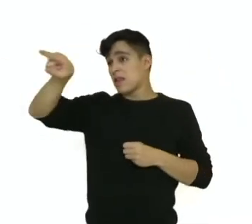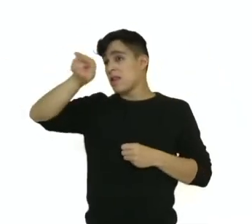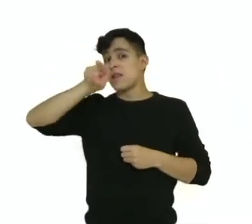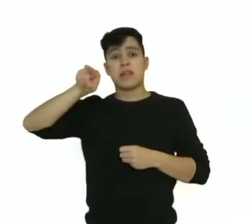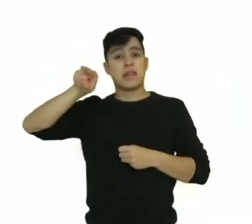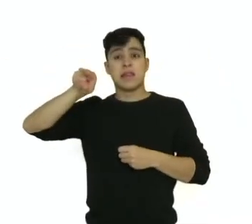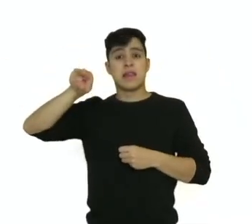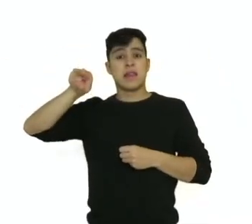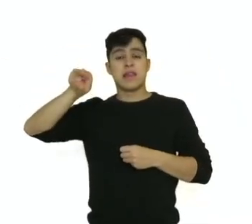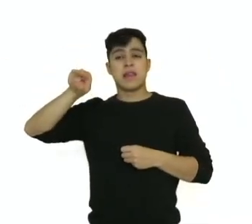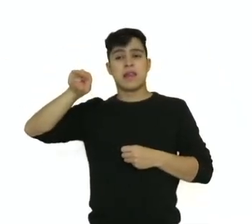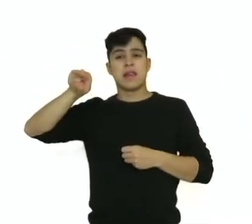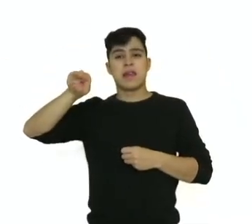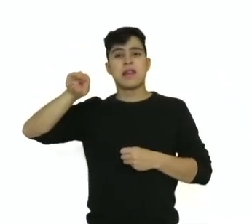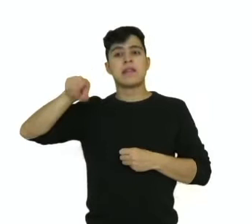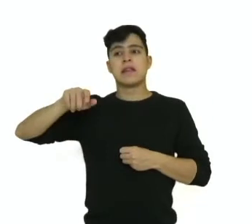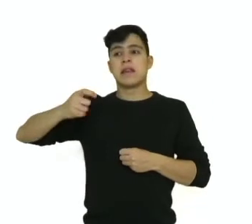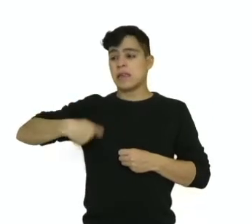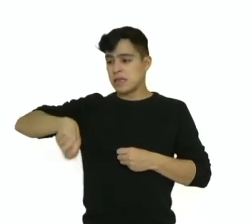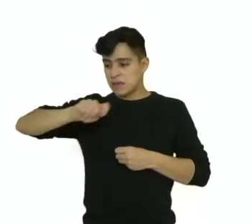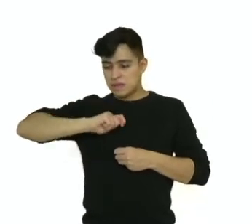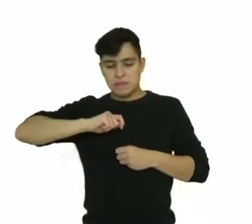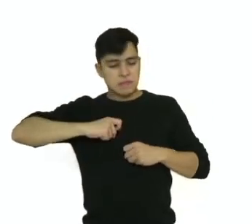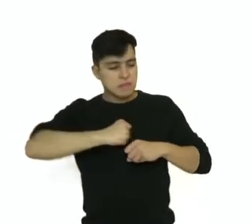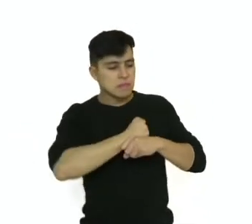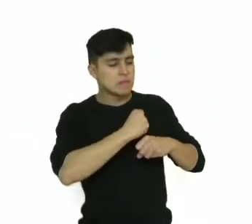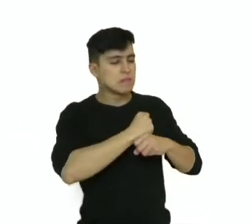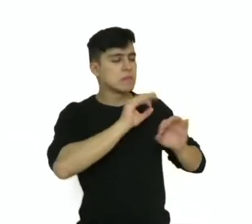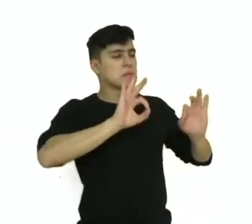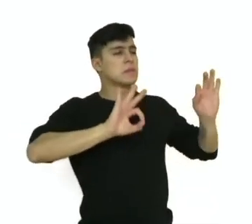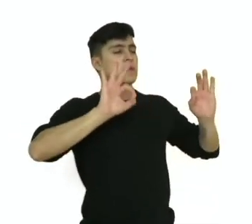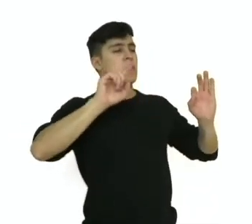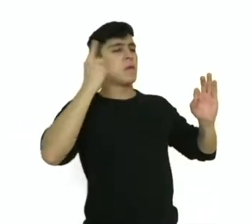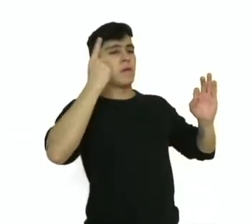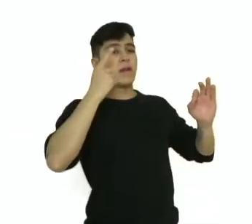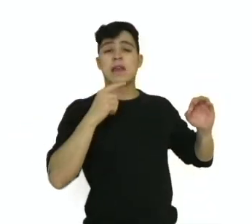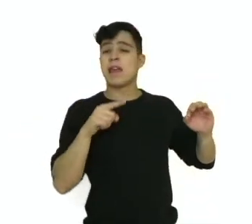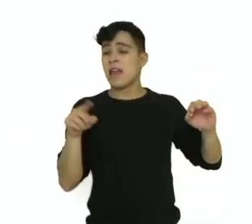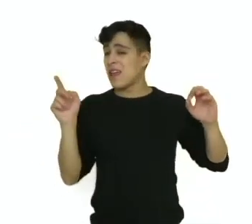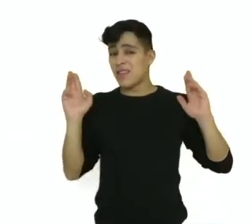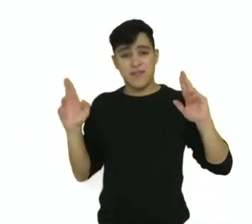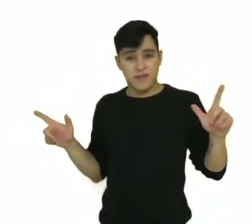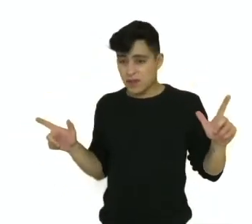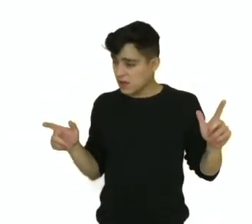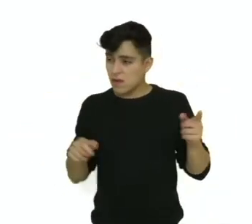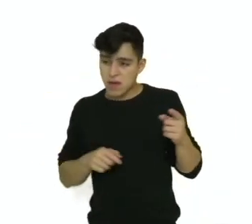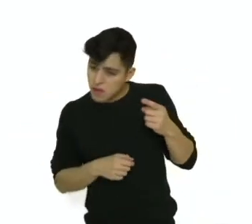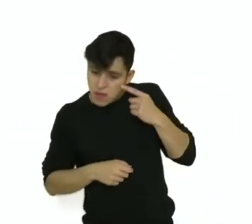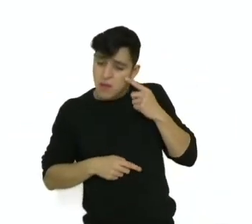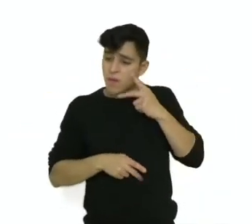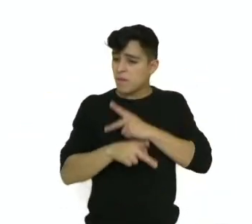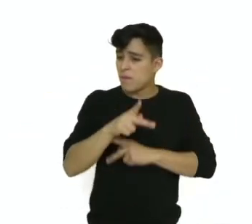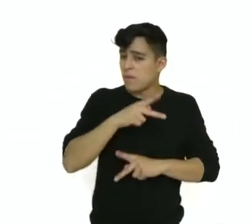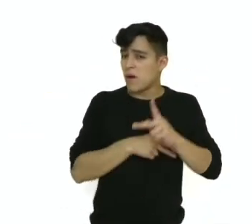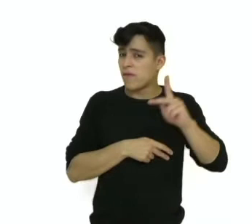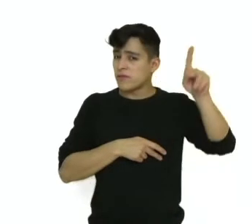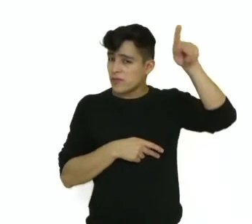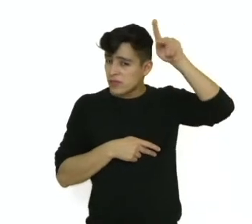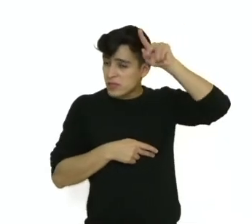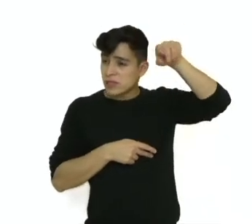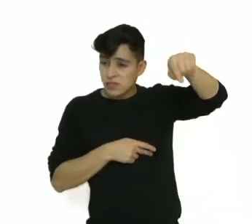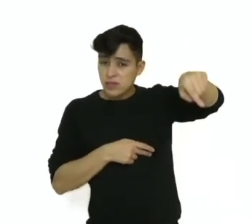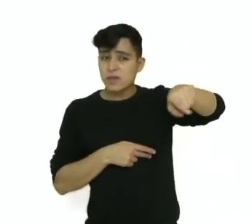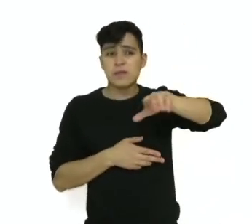nação, o artista Diego Rivera inovou ao valorizar a atuação dos povos indígenas nos